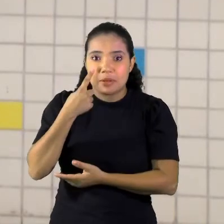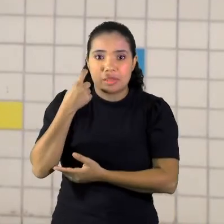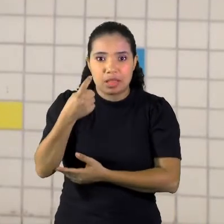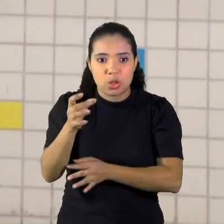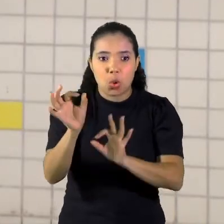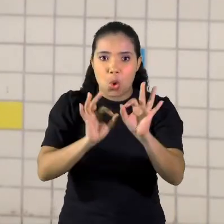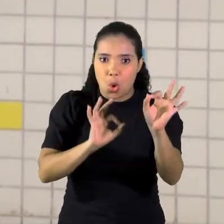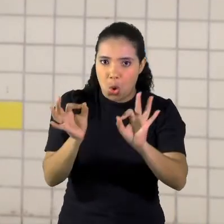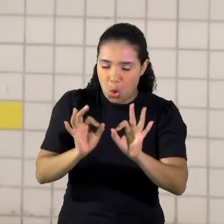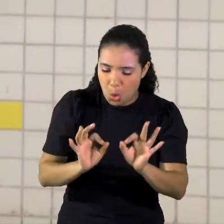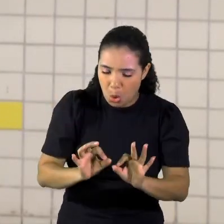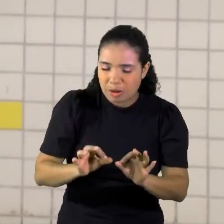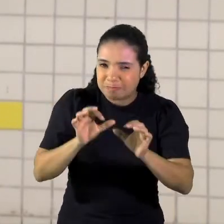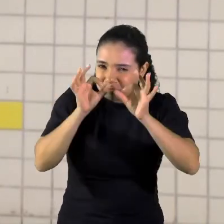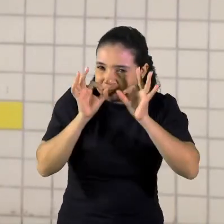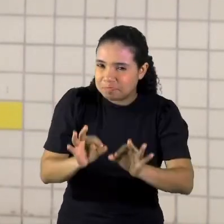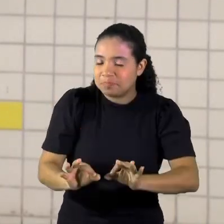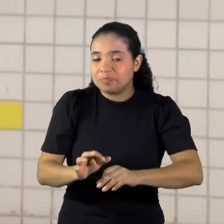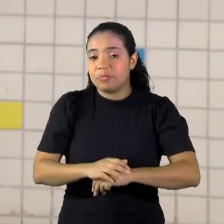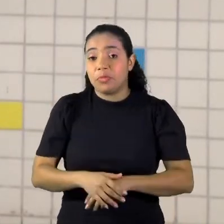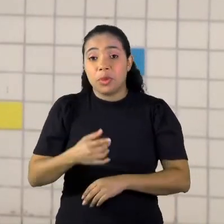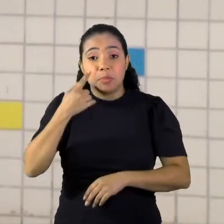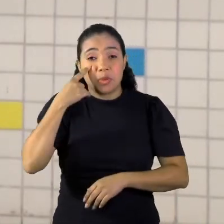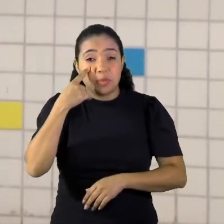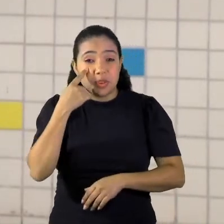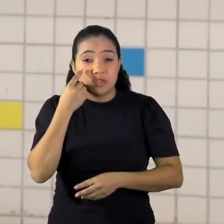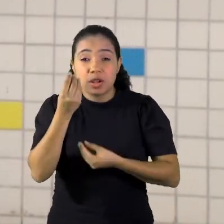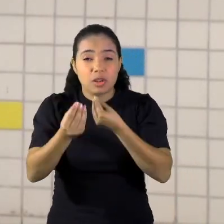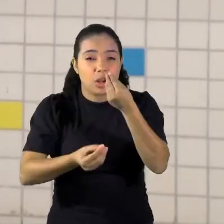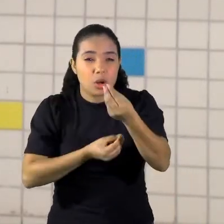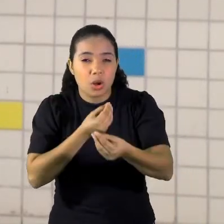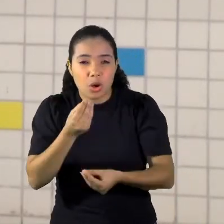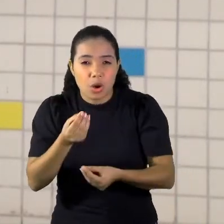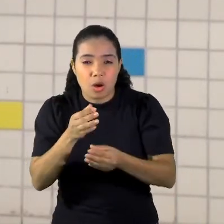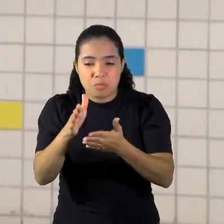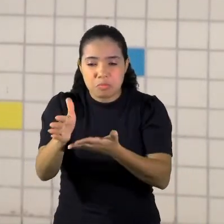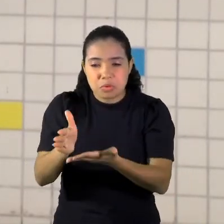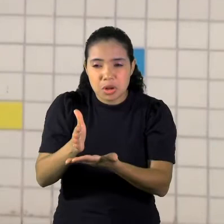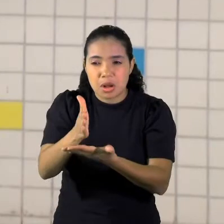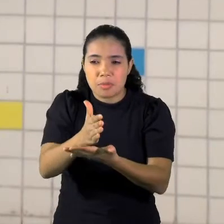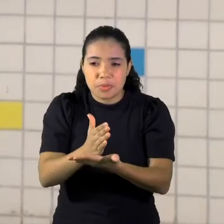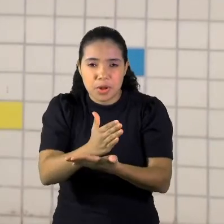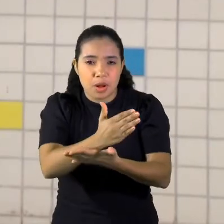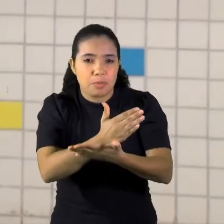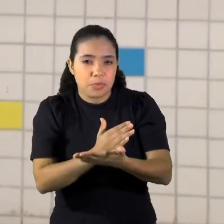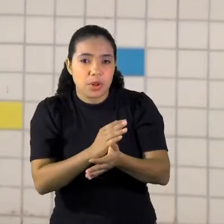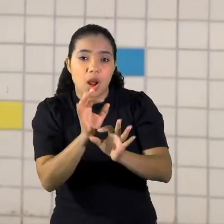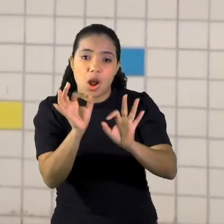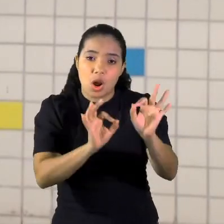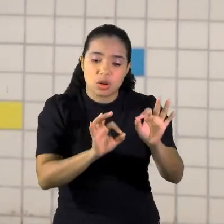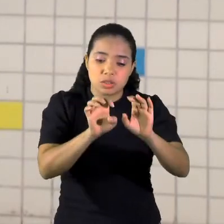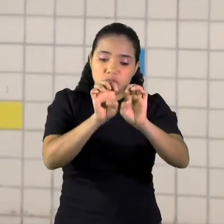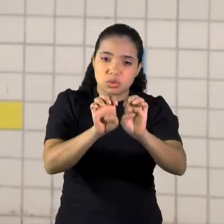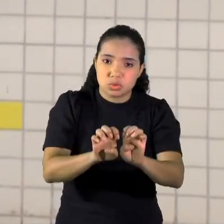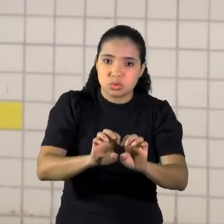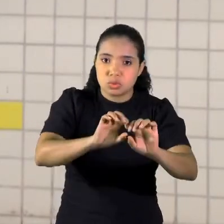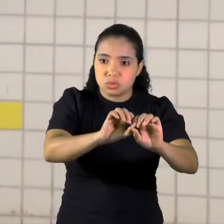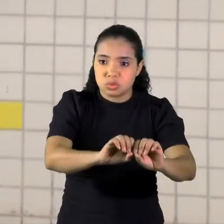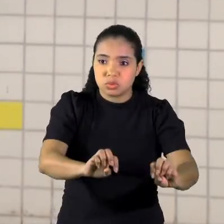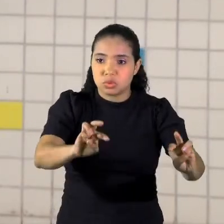Mas para que isso aconteça, vamos ver um pouquinho como é que é essa divisão, essa organização da estrutura da